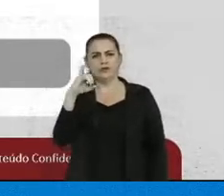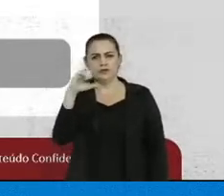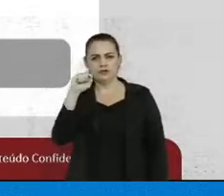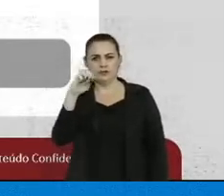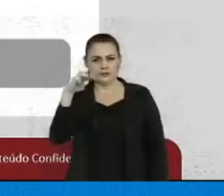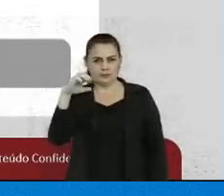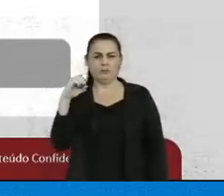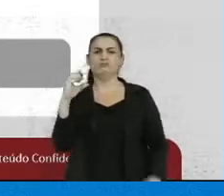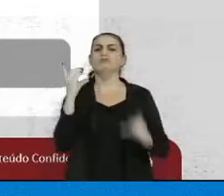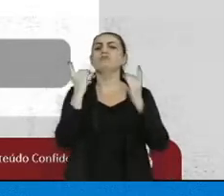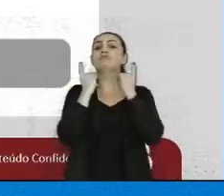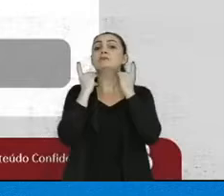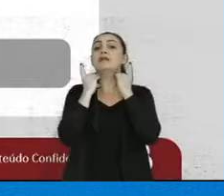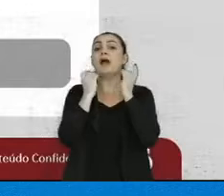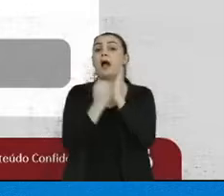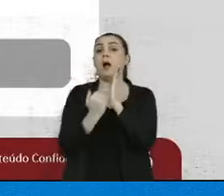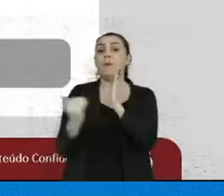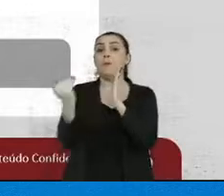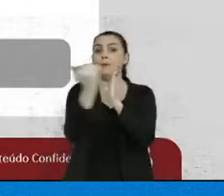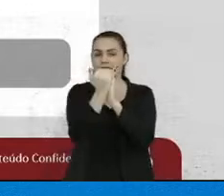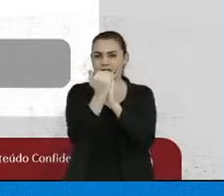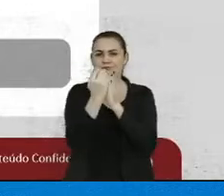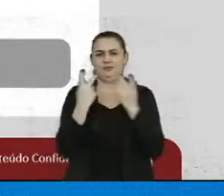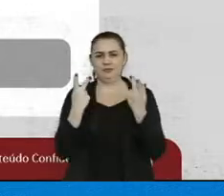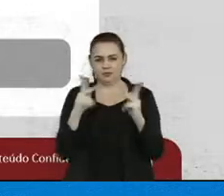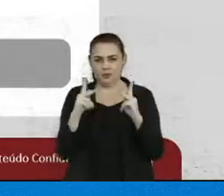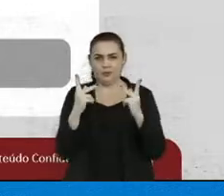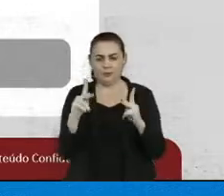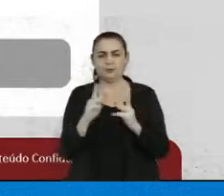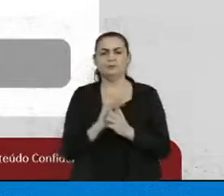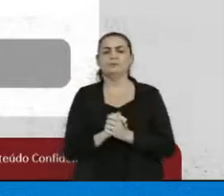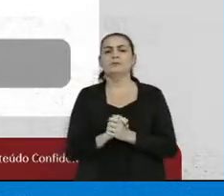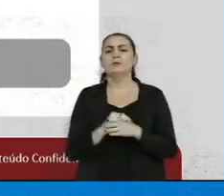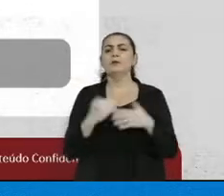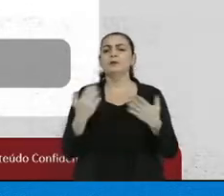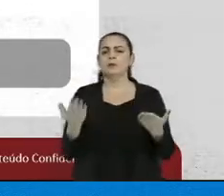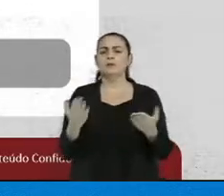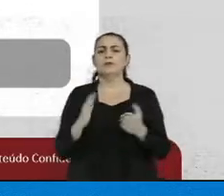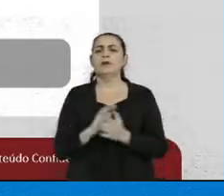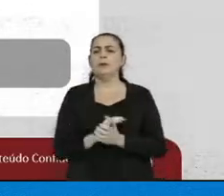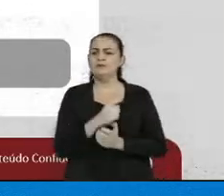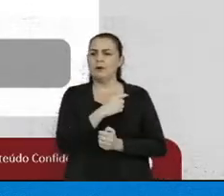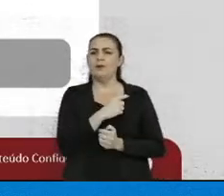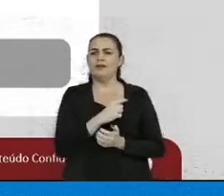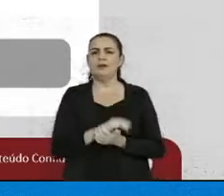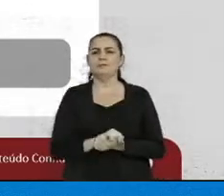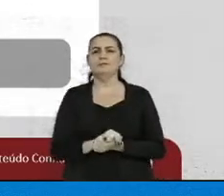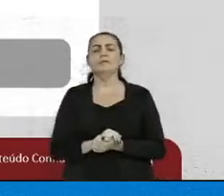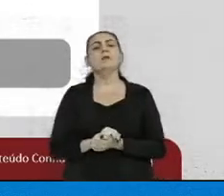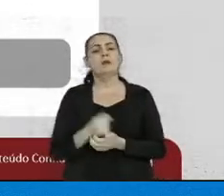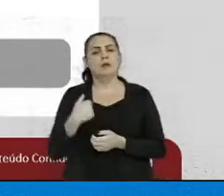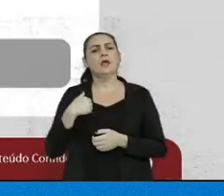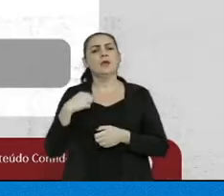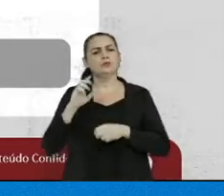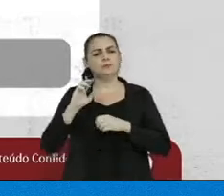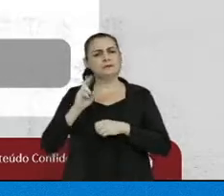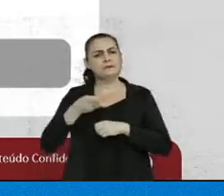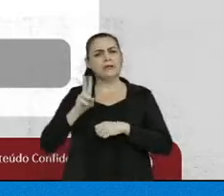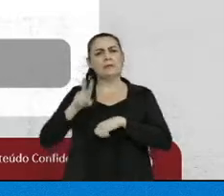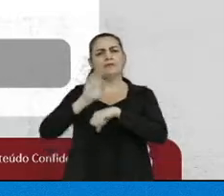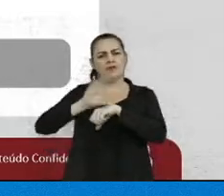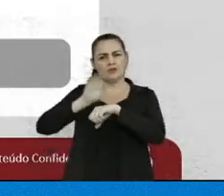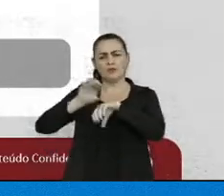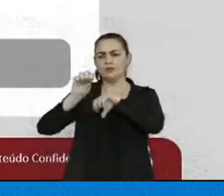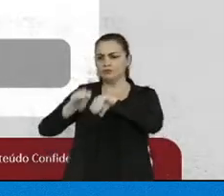essa é a razão pela qual eu dou curso, eu faço curso para médicos e profissionais da saúde, é que cada vez mais a gente